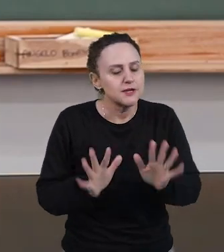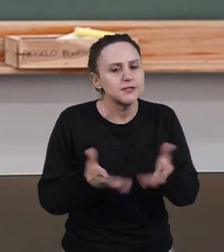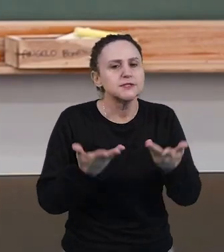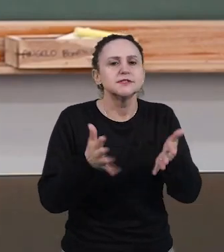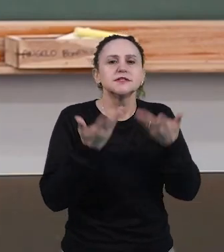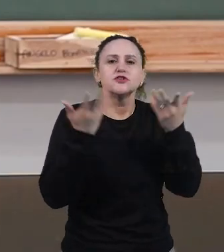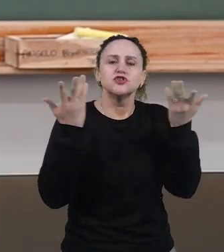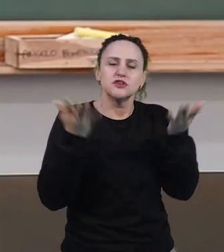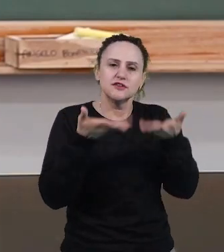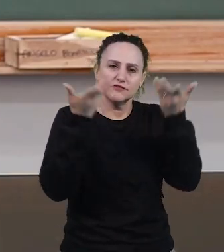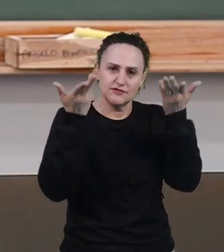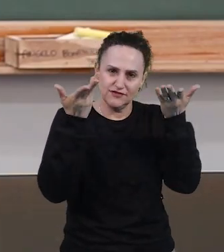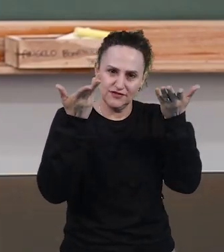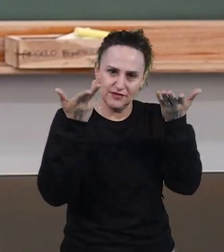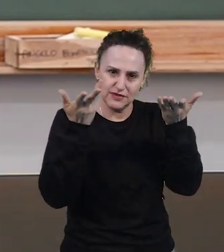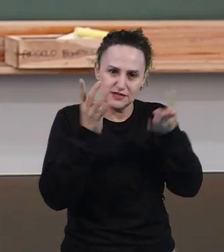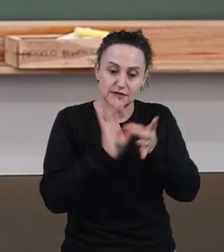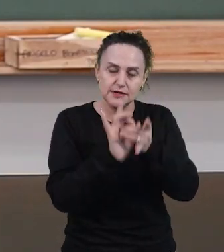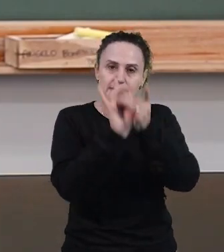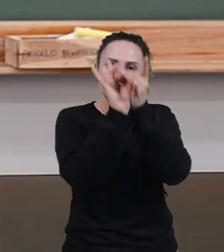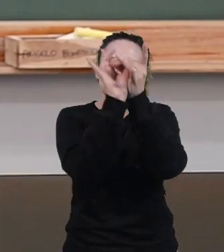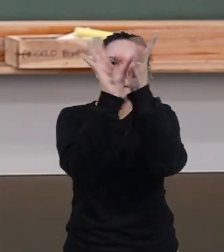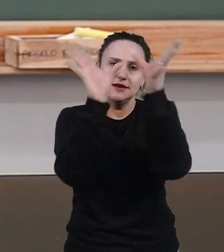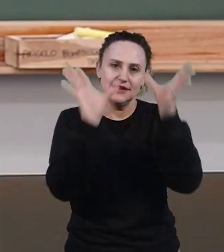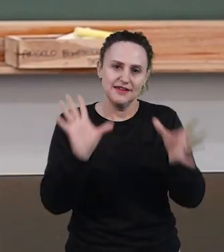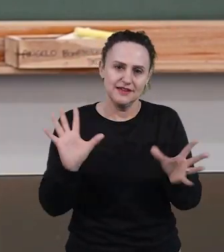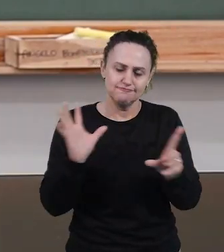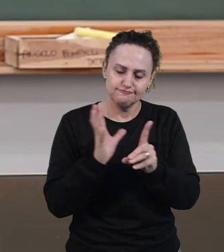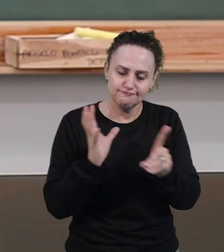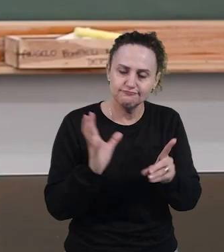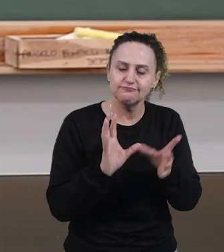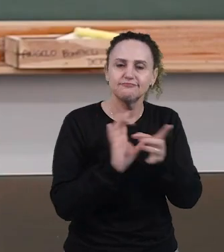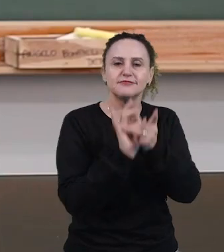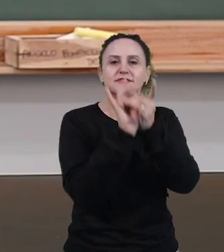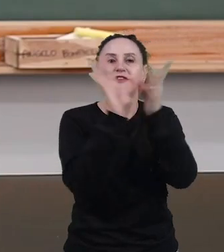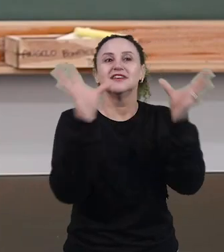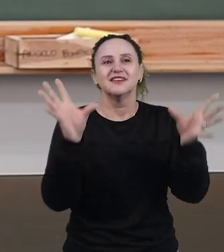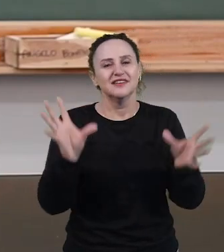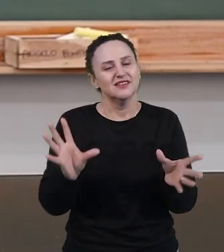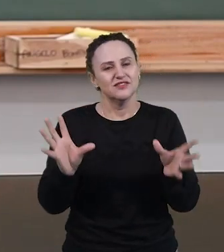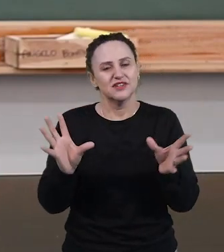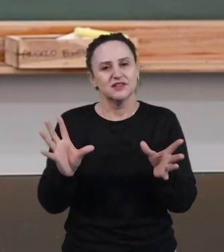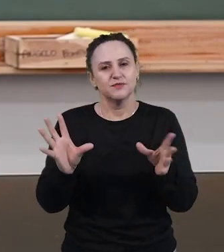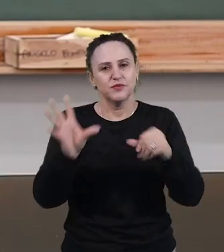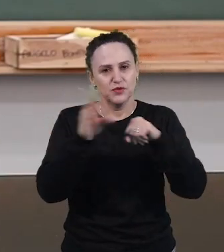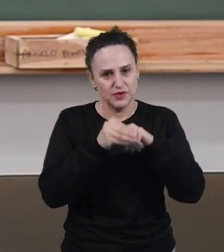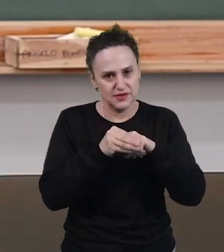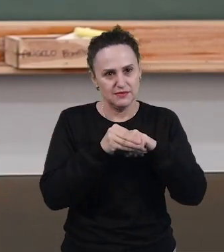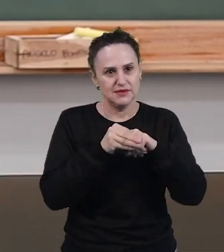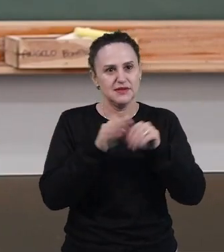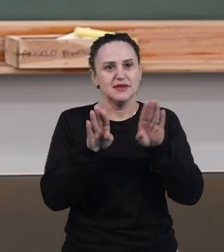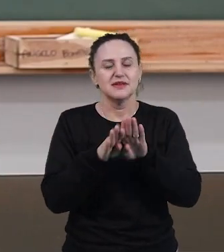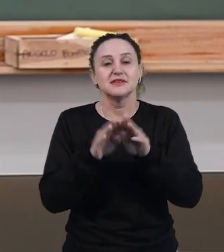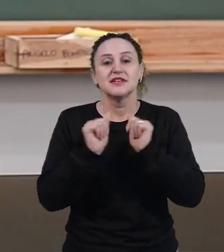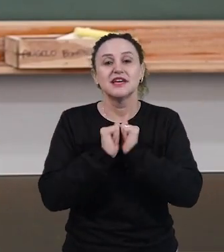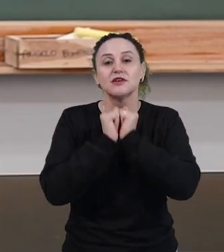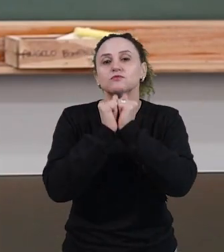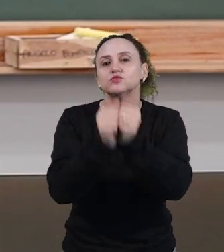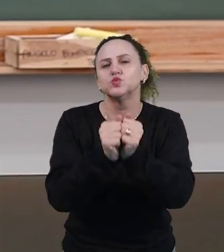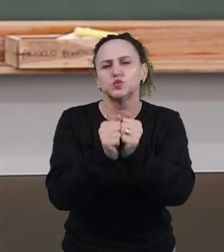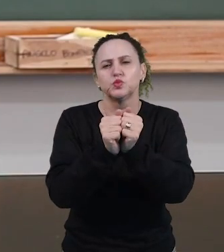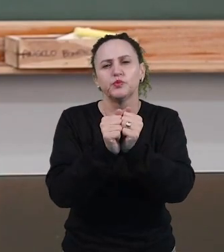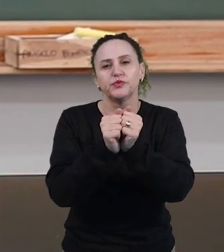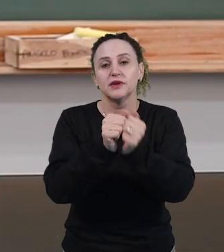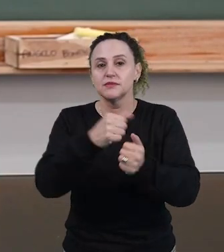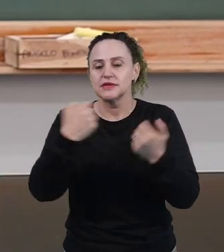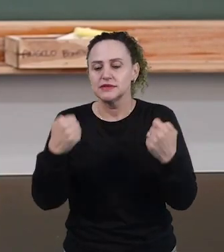Incentivem eles a serem independentes na construção dos seus conhecimentos também, mas estejam com eles, né? Eles têm que saber que